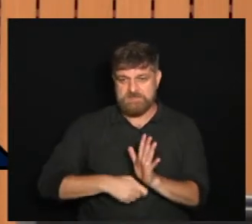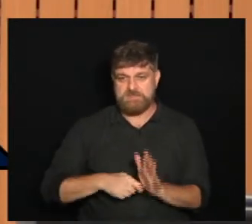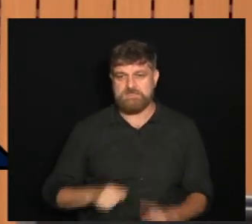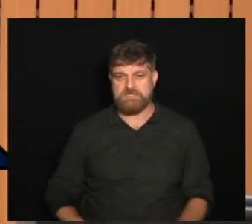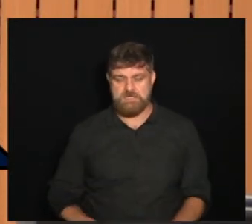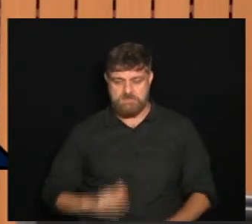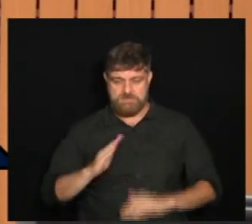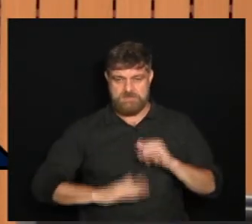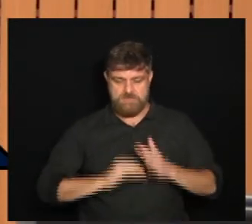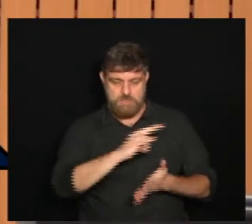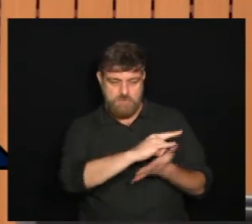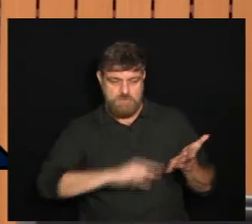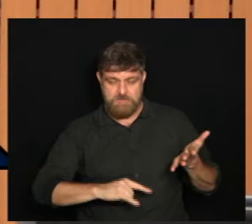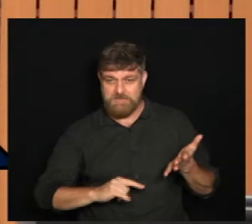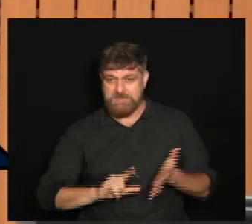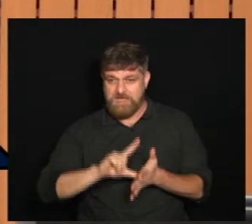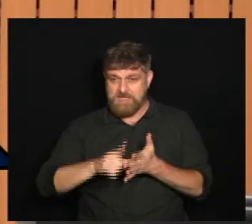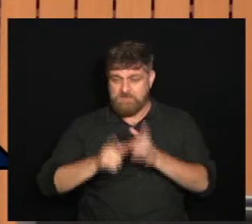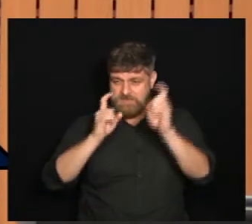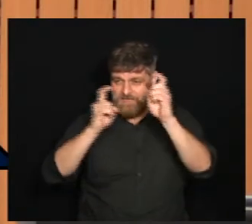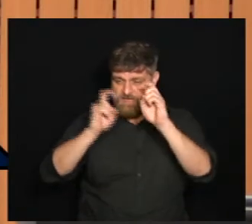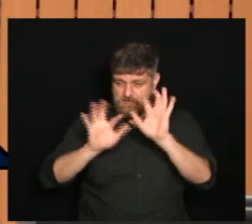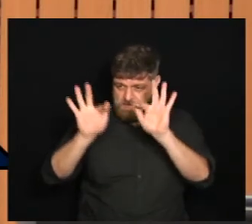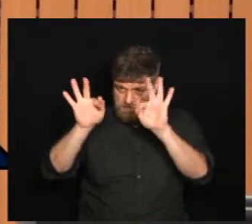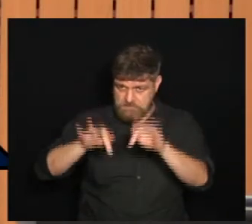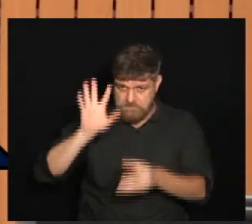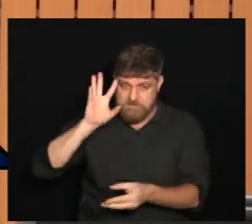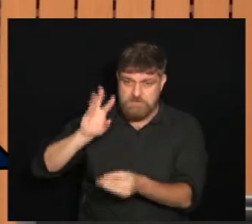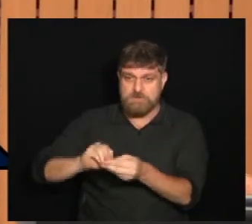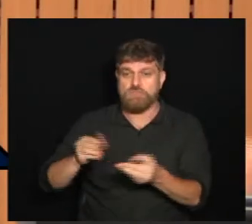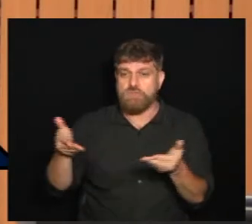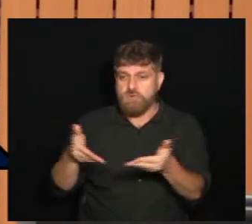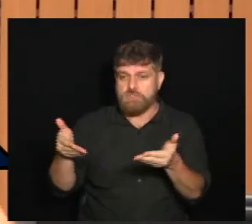este ato após o término dessa presente sessão.